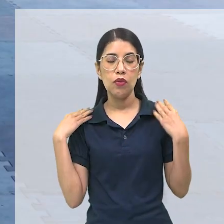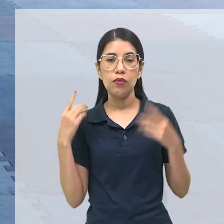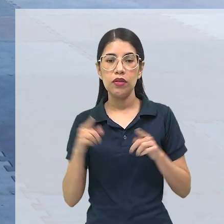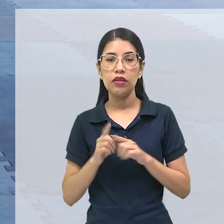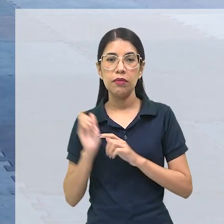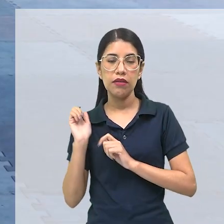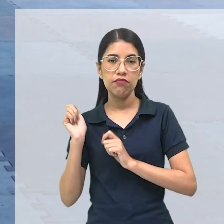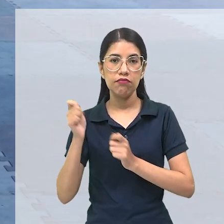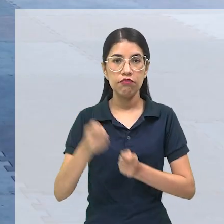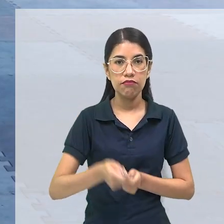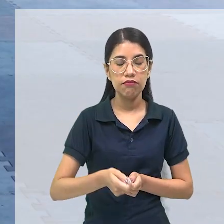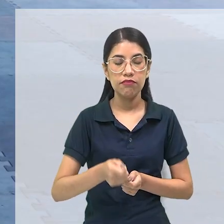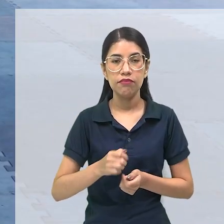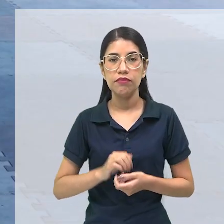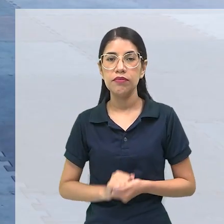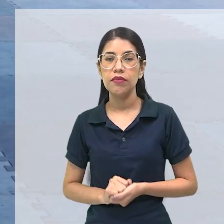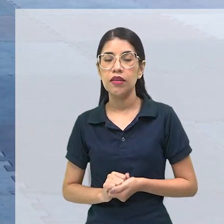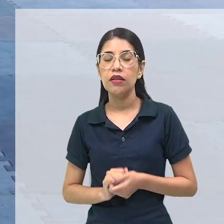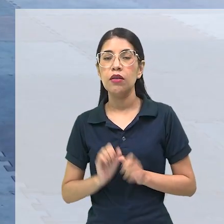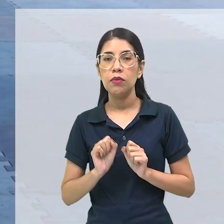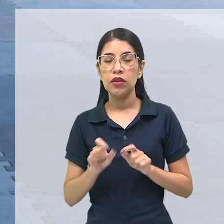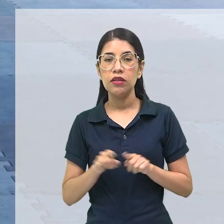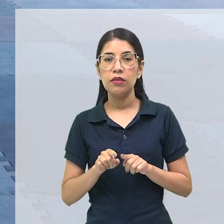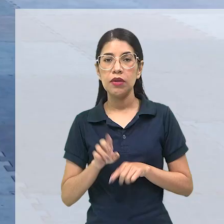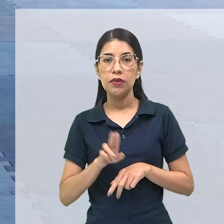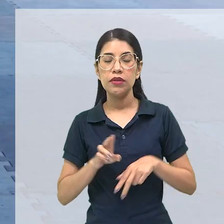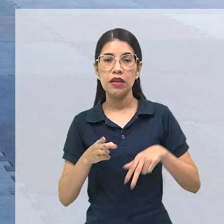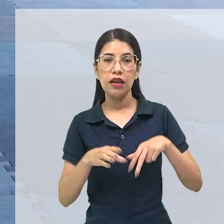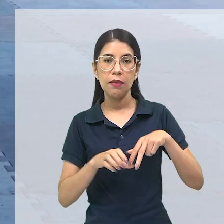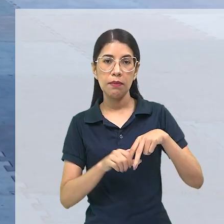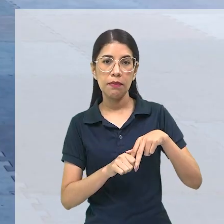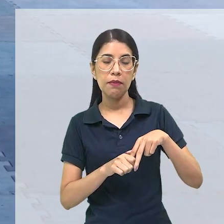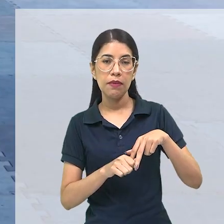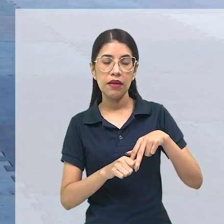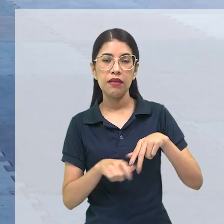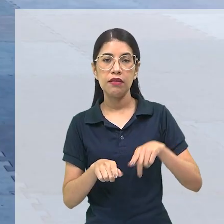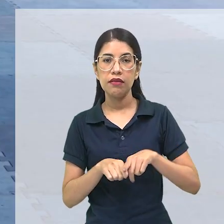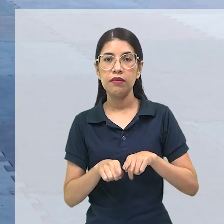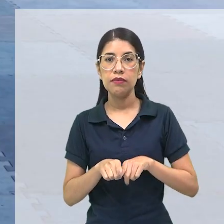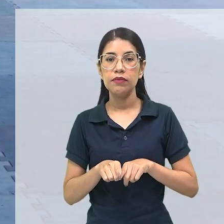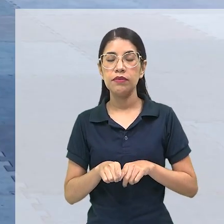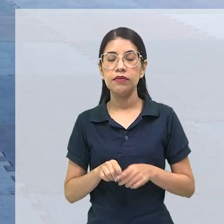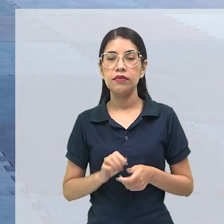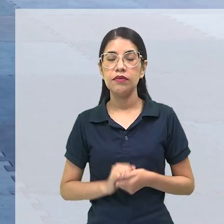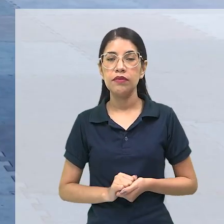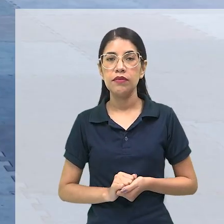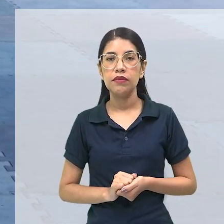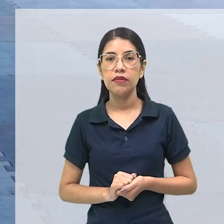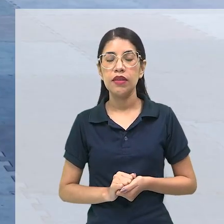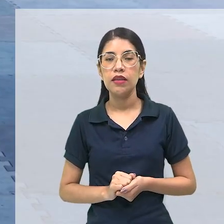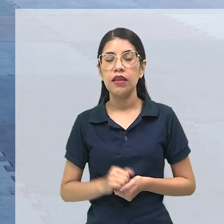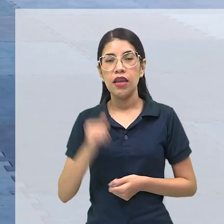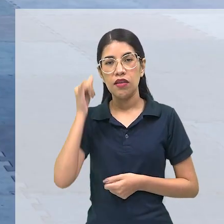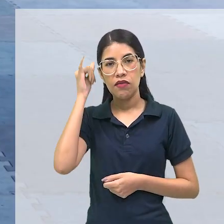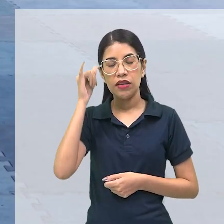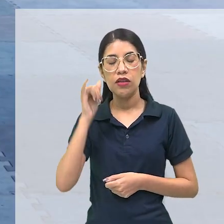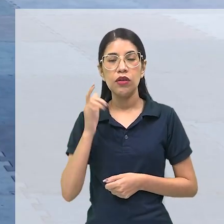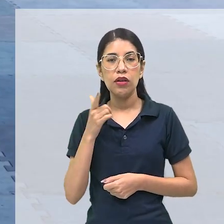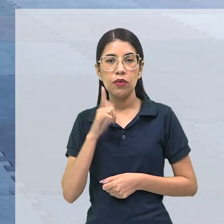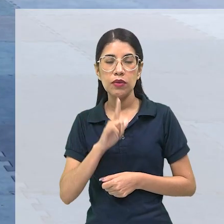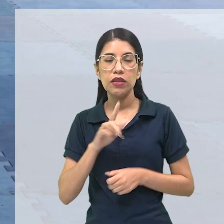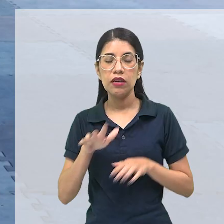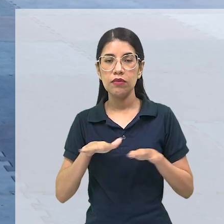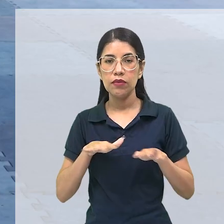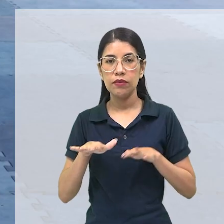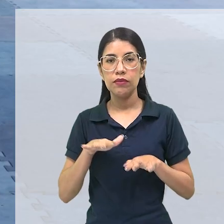cair. Mas eu também posso agarrar a perna dele aqui, né, imobilizando, impedindo que ele avance. Tá? Então aqui já dá